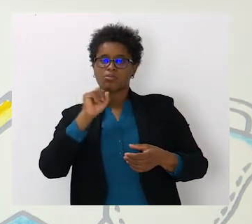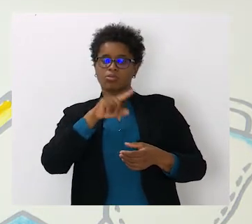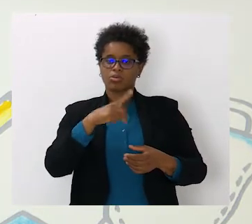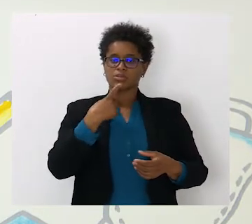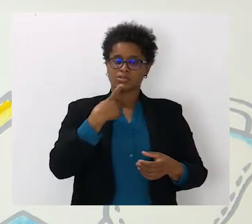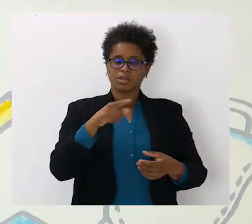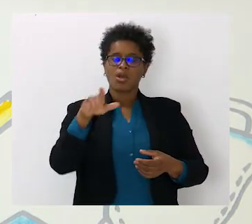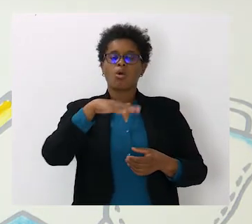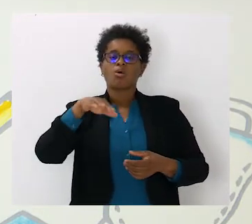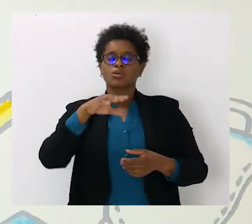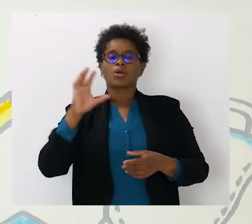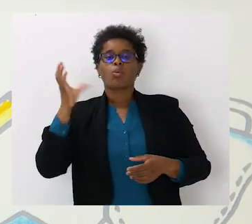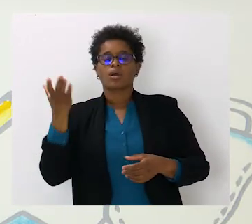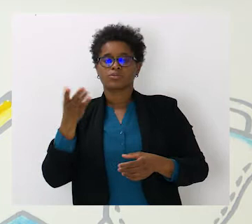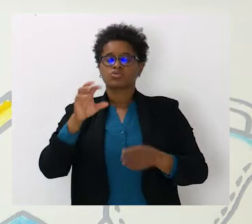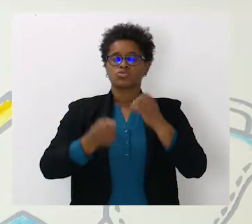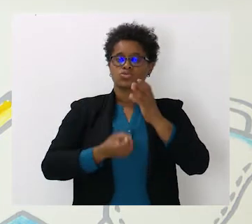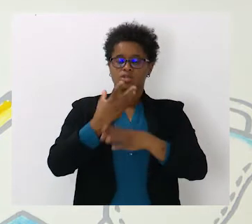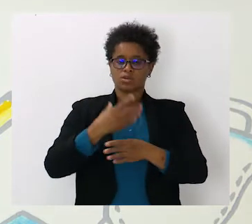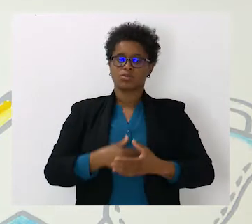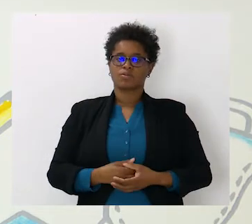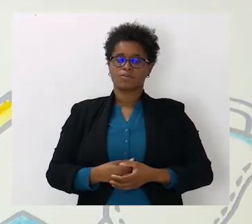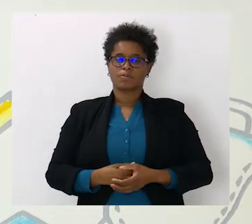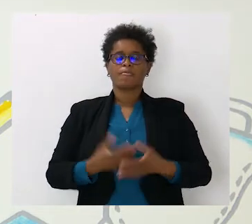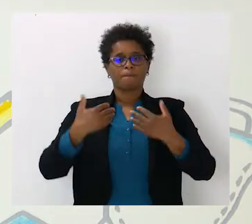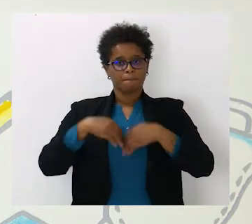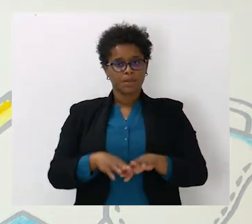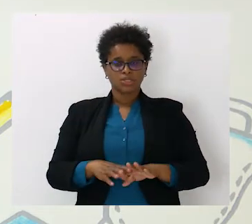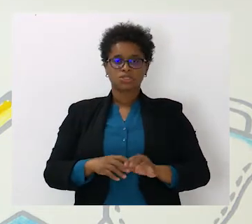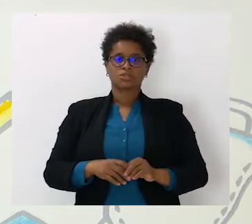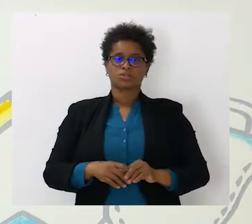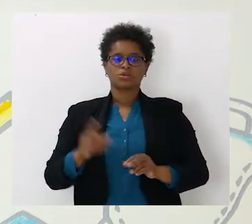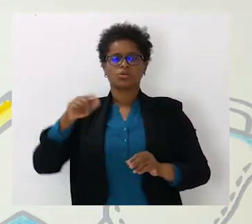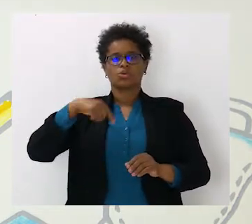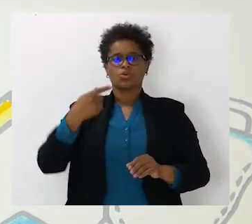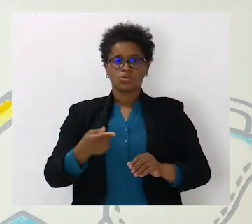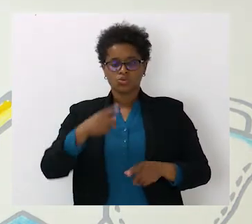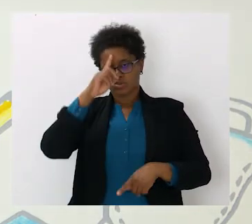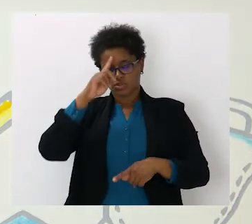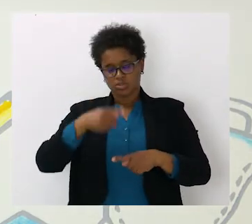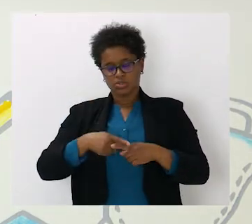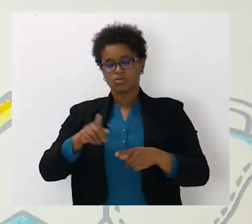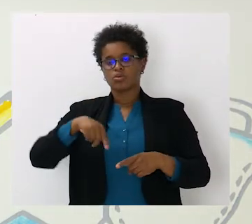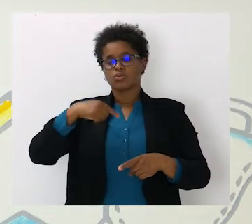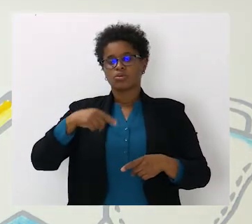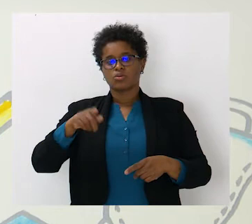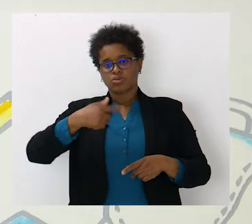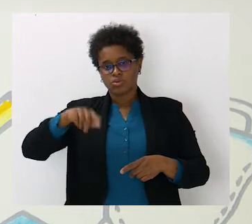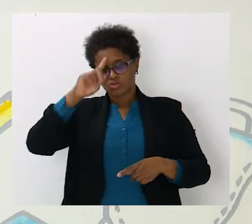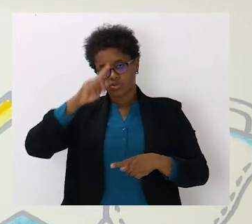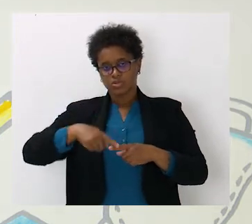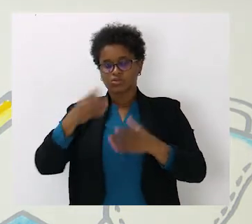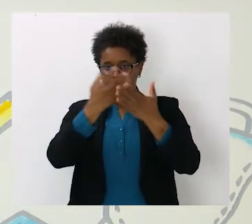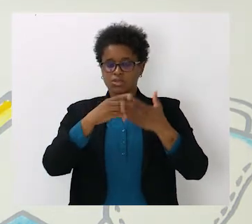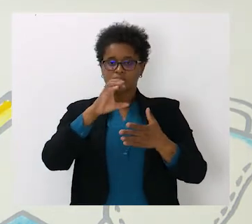perceber onde e quando surgiram, mas o nosso objetivo de estudo é